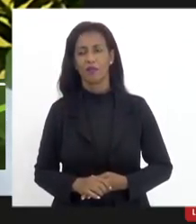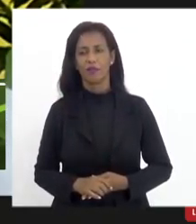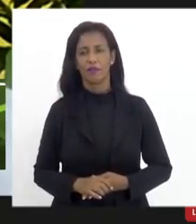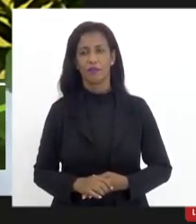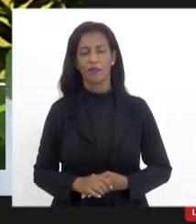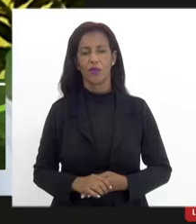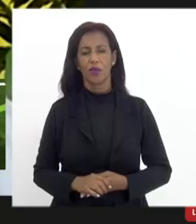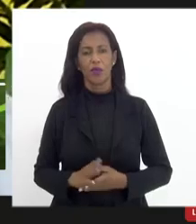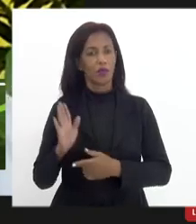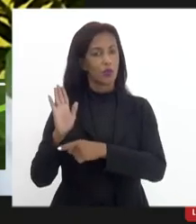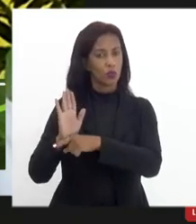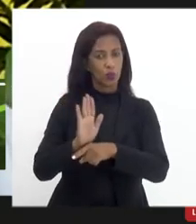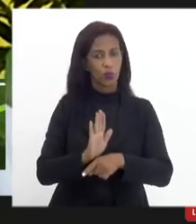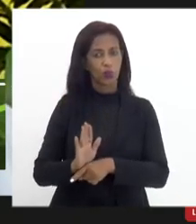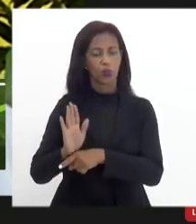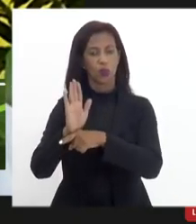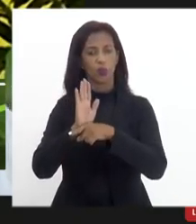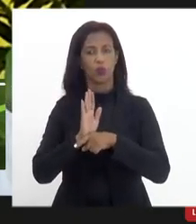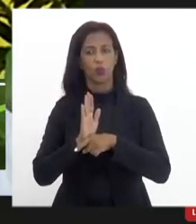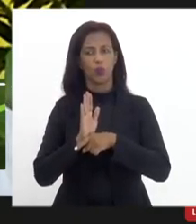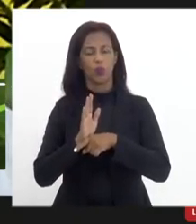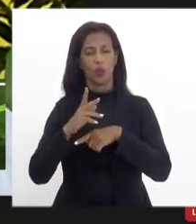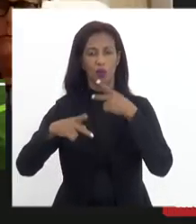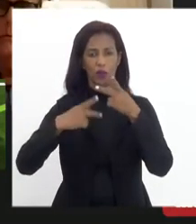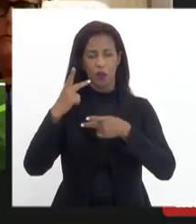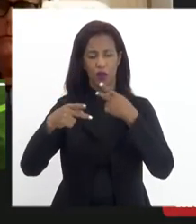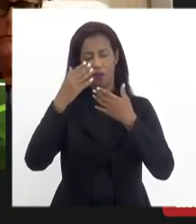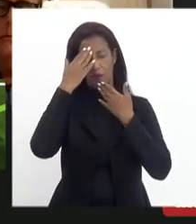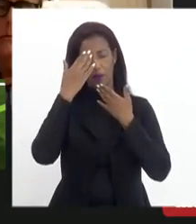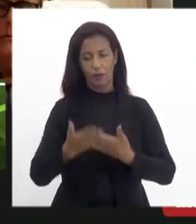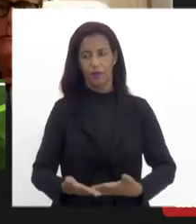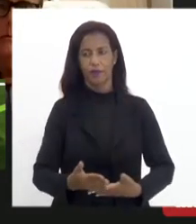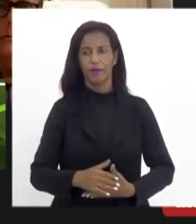de contribuições aí ao longo da nossa fala. Muito obrigado.